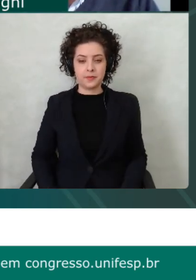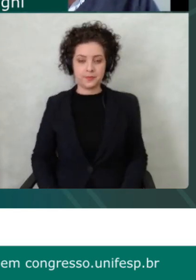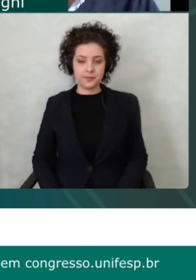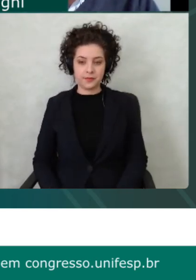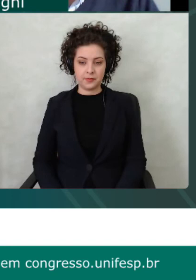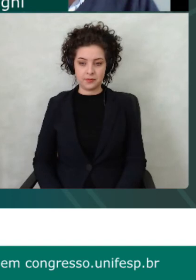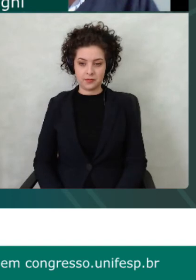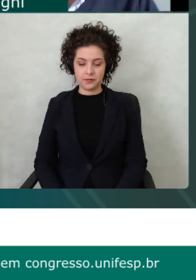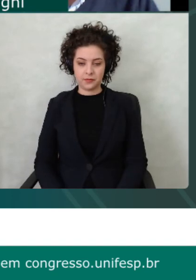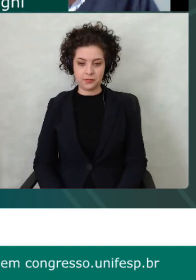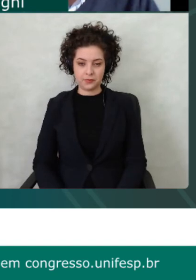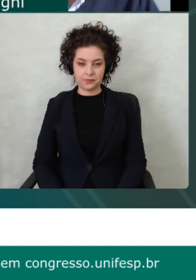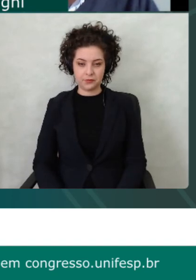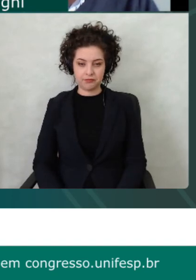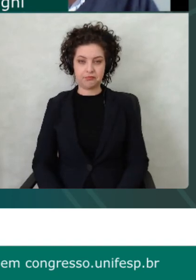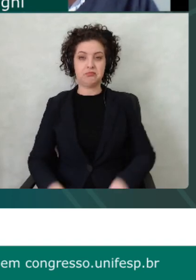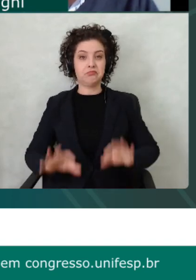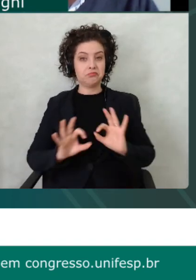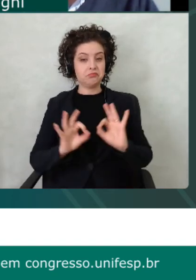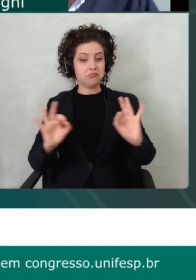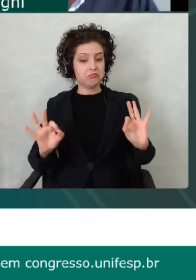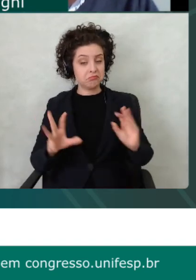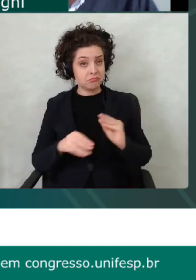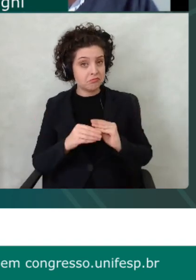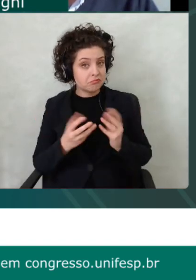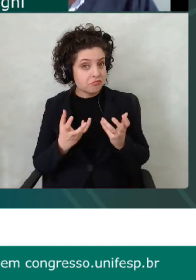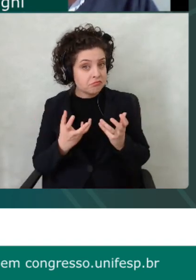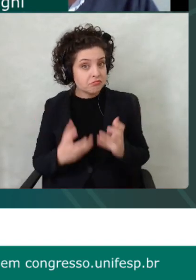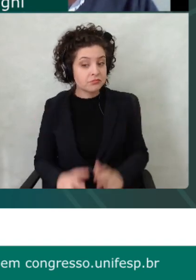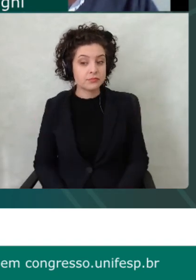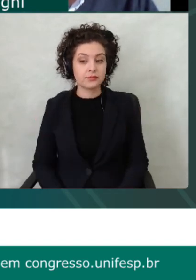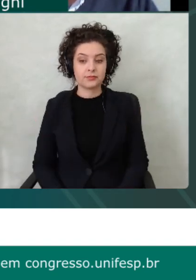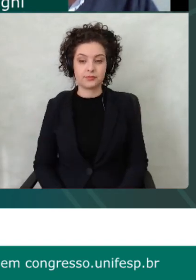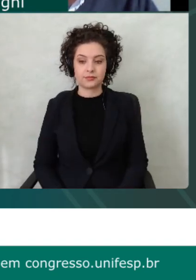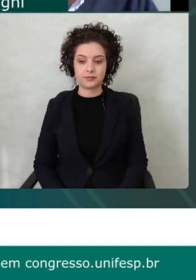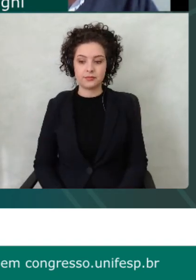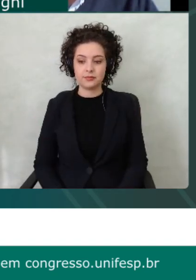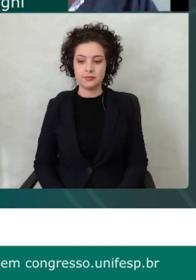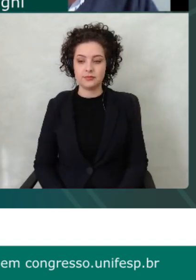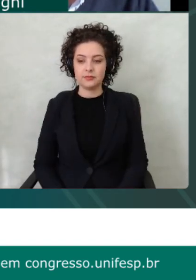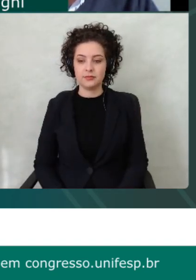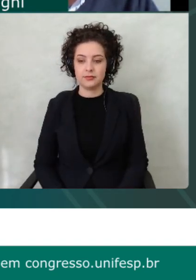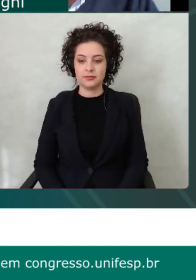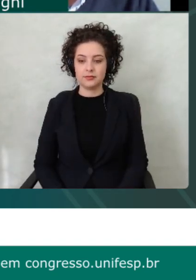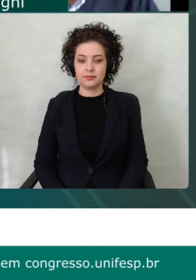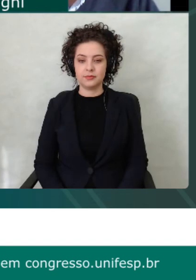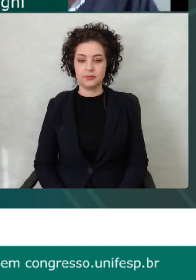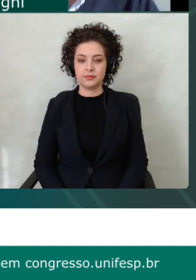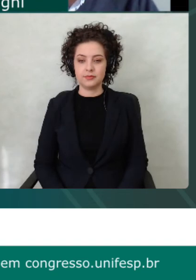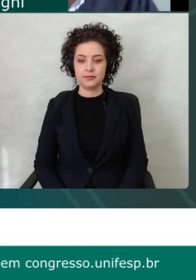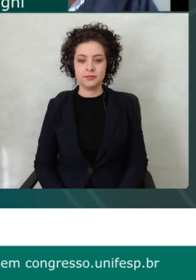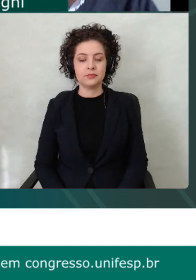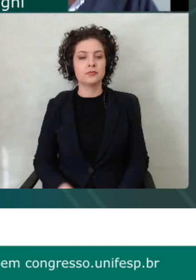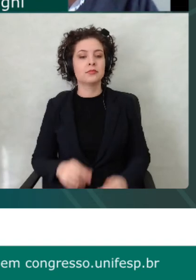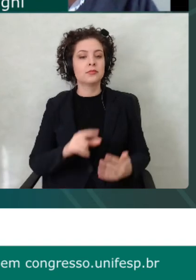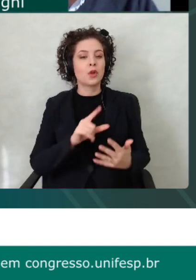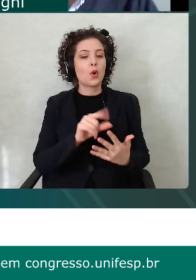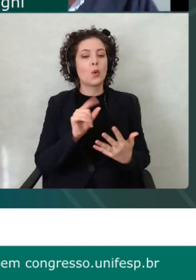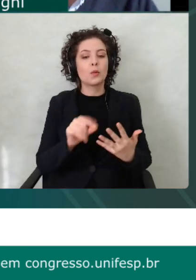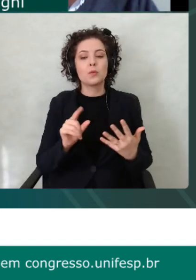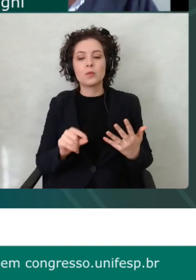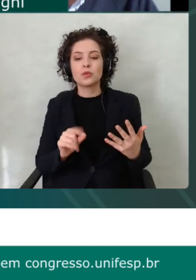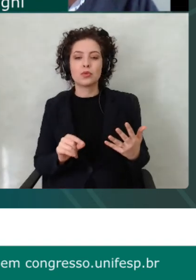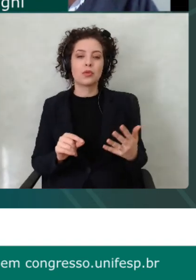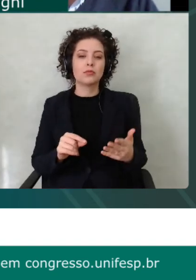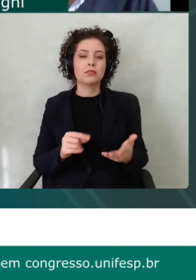Tá ótimo. Alguém querem falar alguma coisa? Paulo ou Arnaldo, querem falar um pouquinho das opções terapêuticas, alguma análise